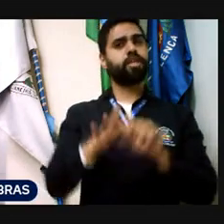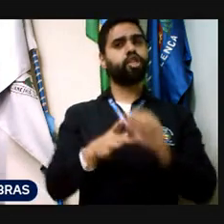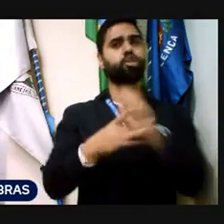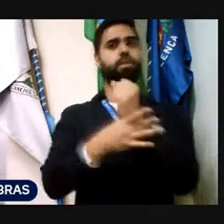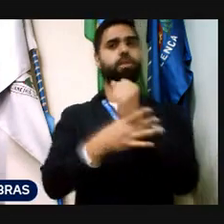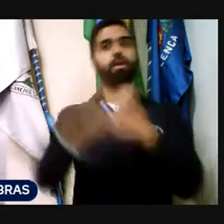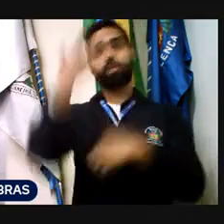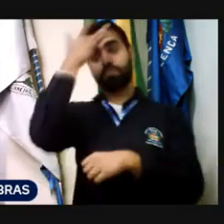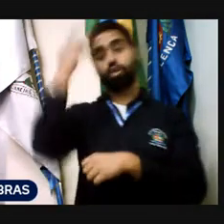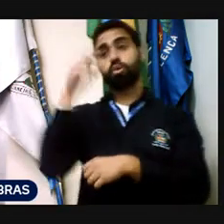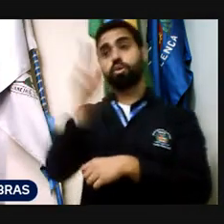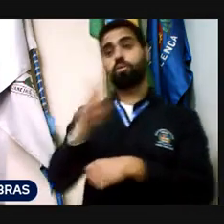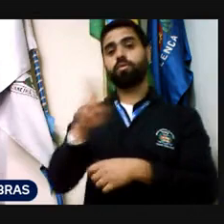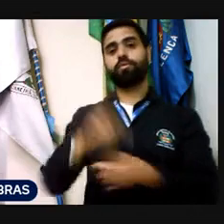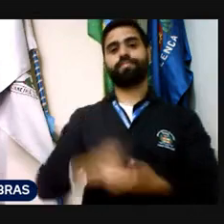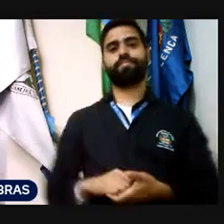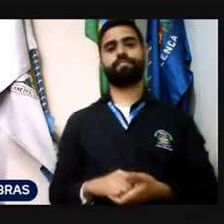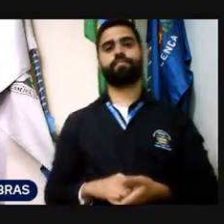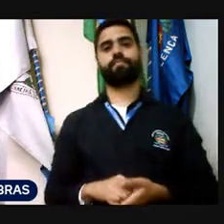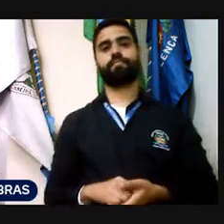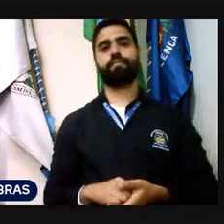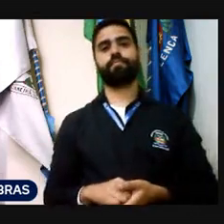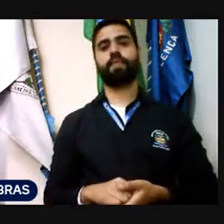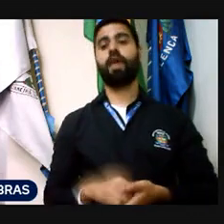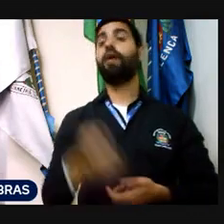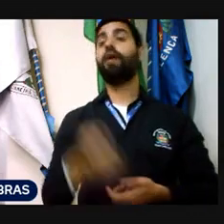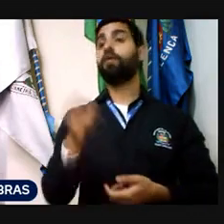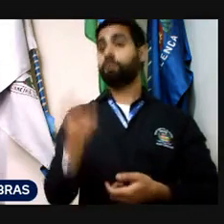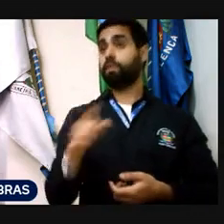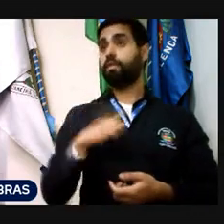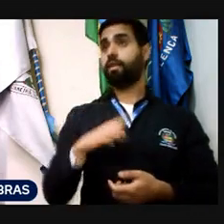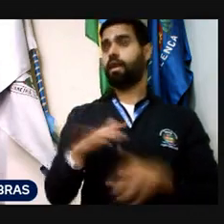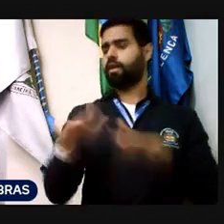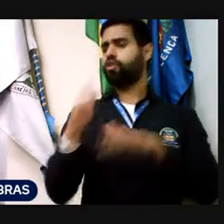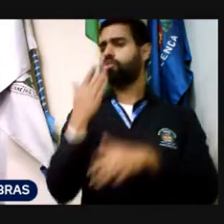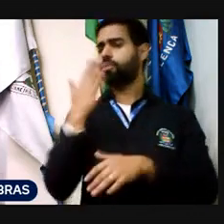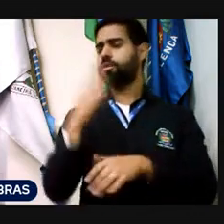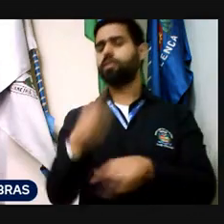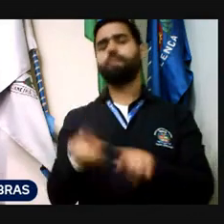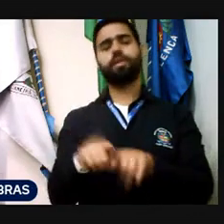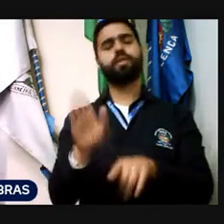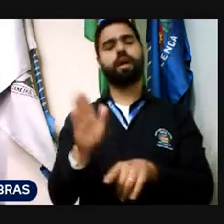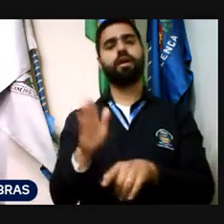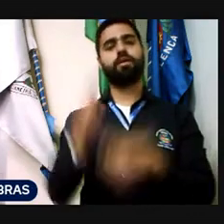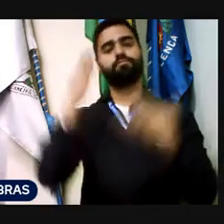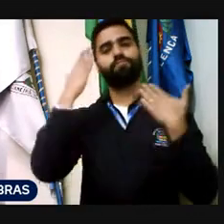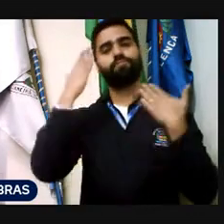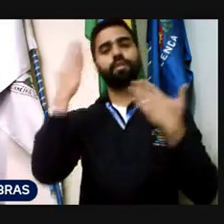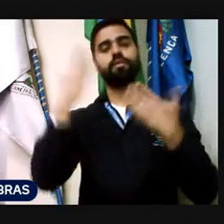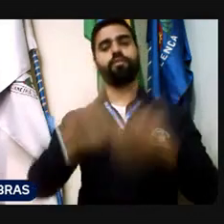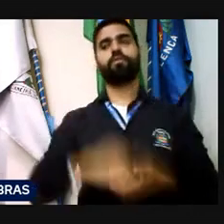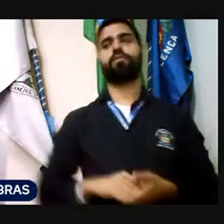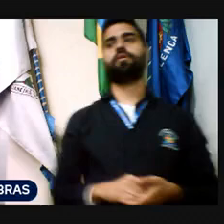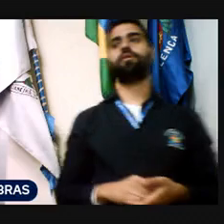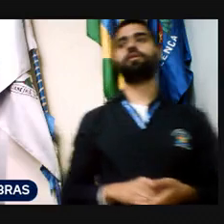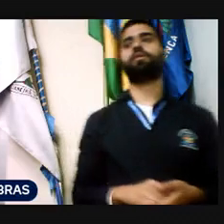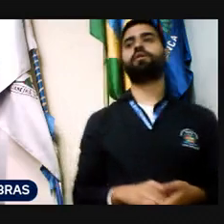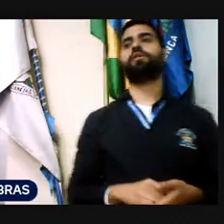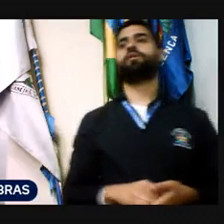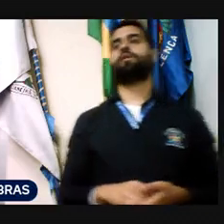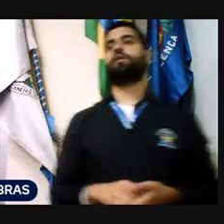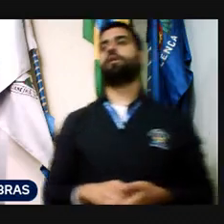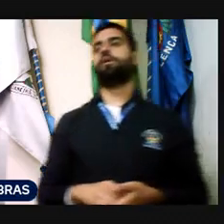aos moradores locais. Certo que o Poder Público dará maior atenção a essa reivindicação, atenciosamente renova meus votos de distinta